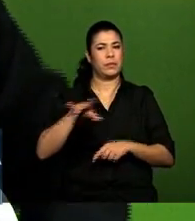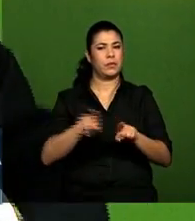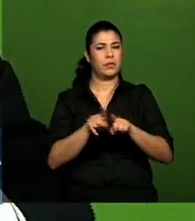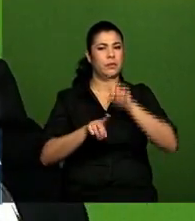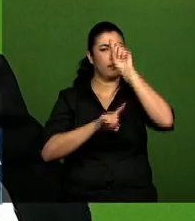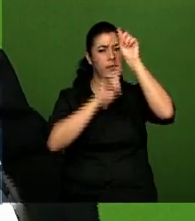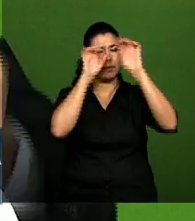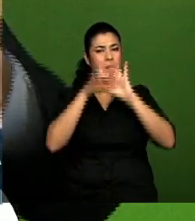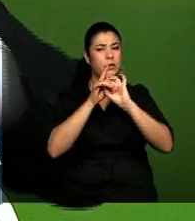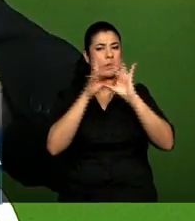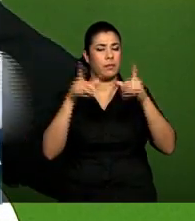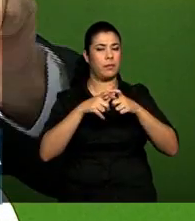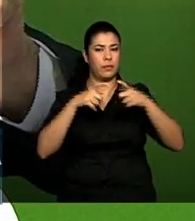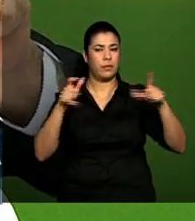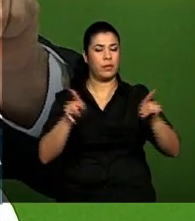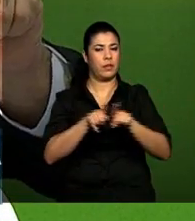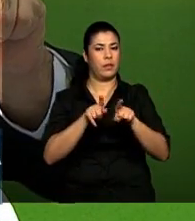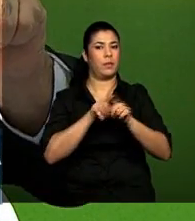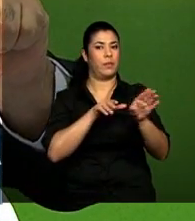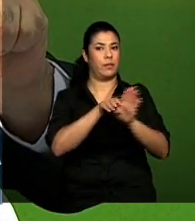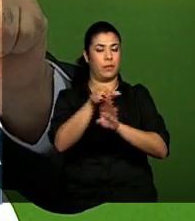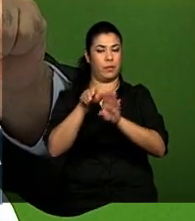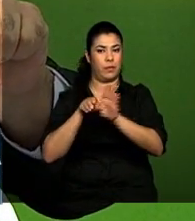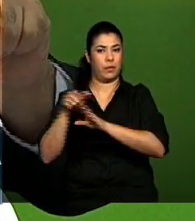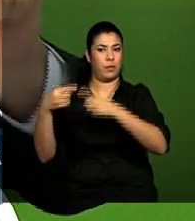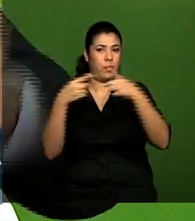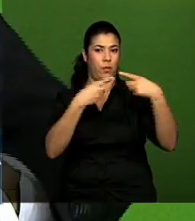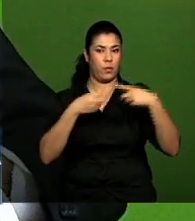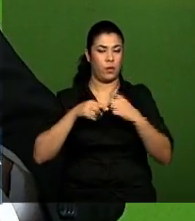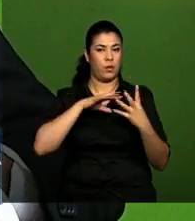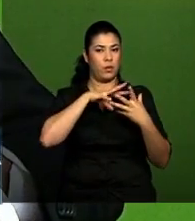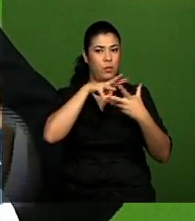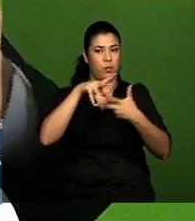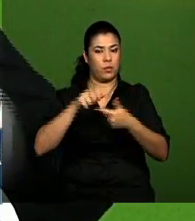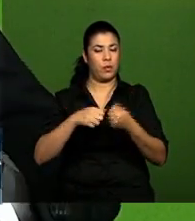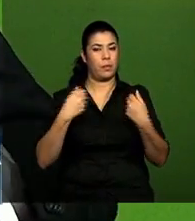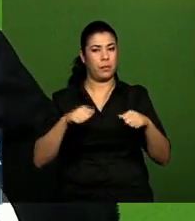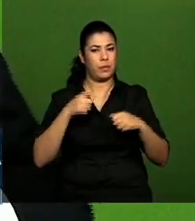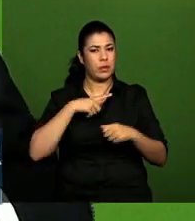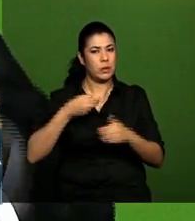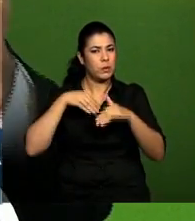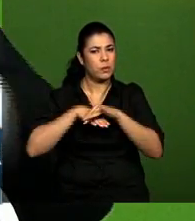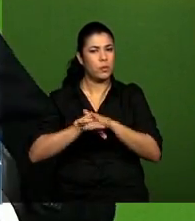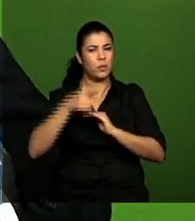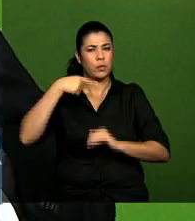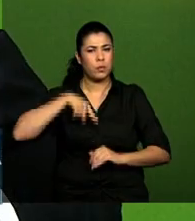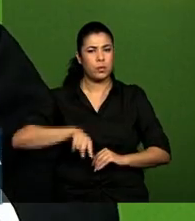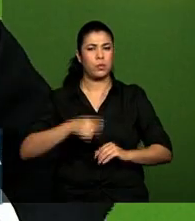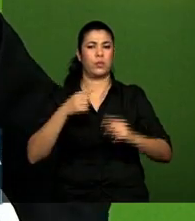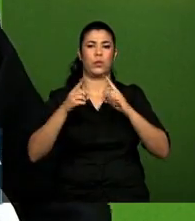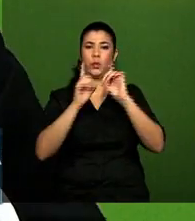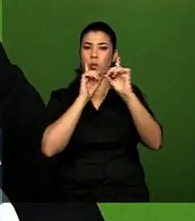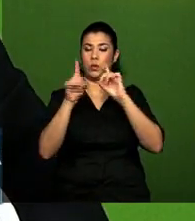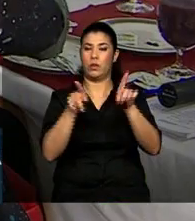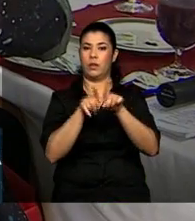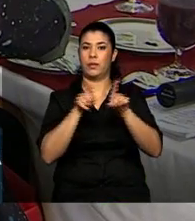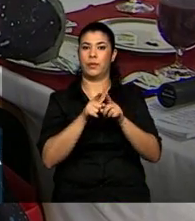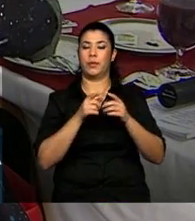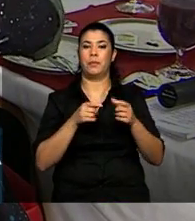crescentes e que as orientações de política internacional devem guardar um profundo diálogo espaços de participação